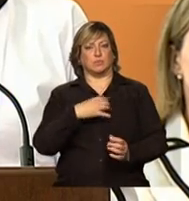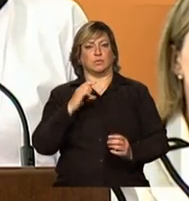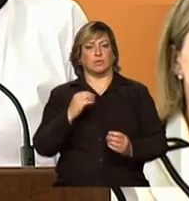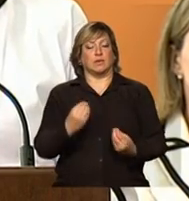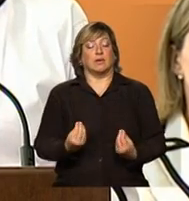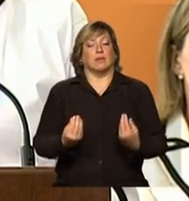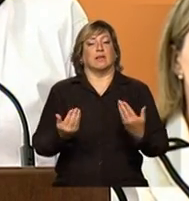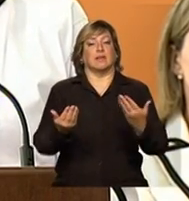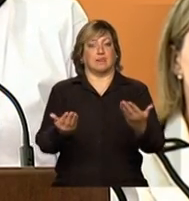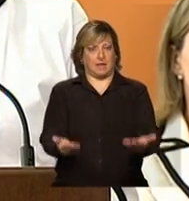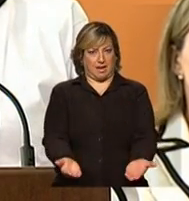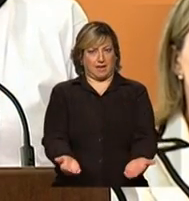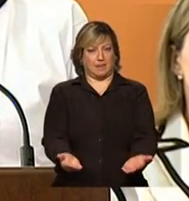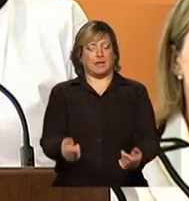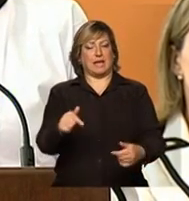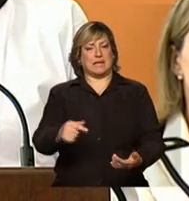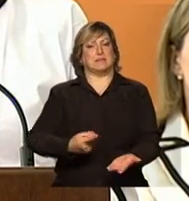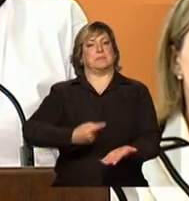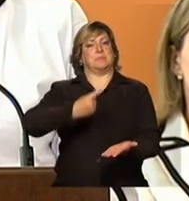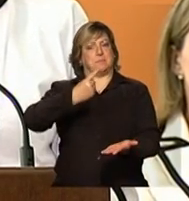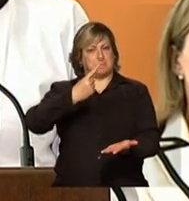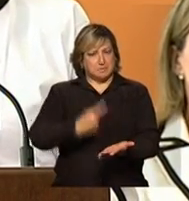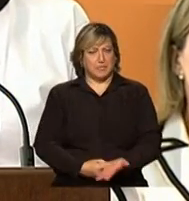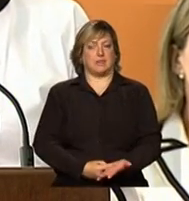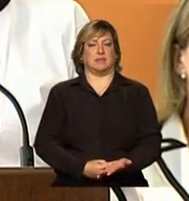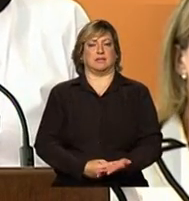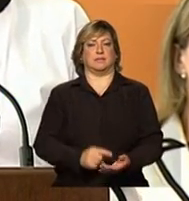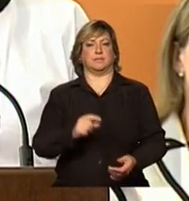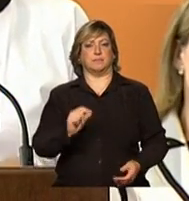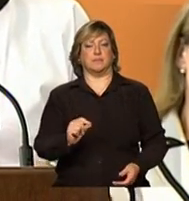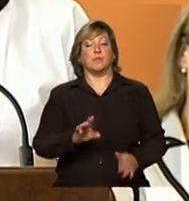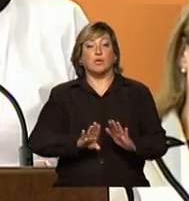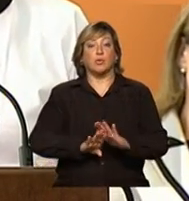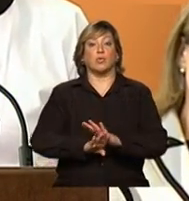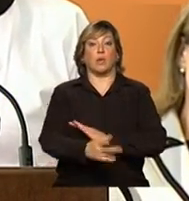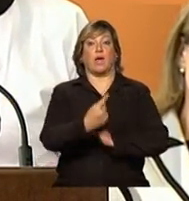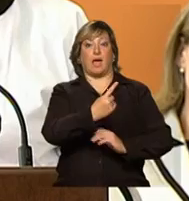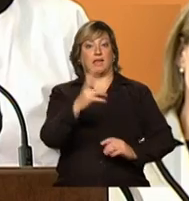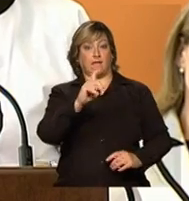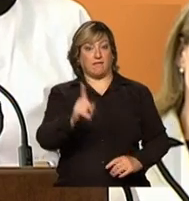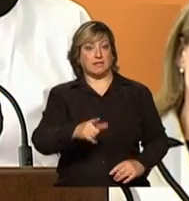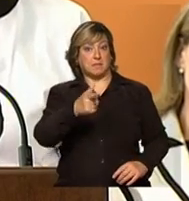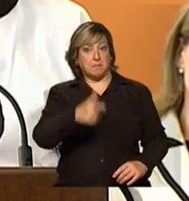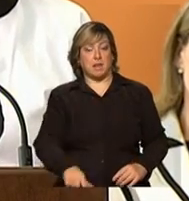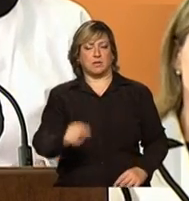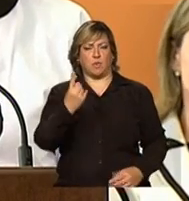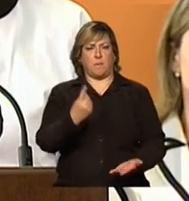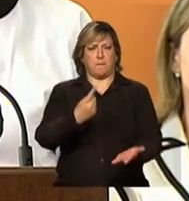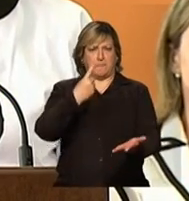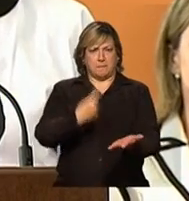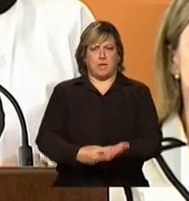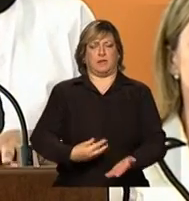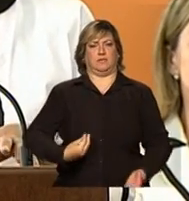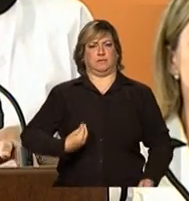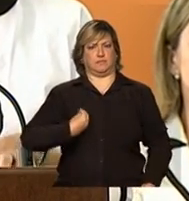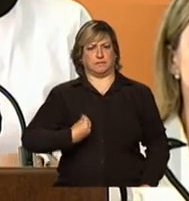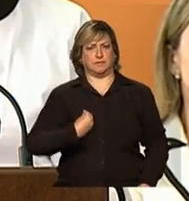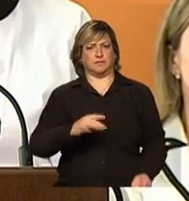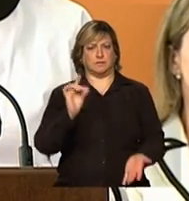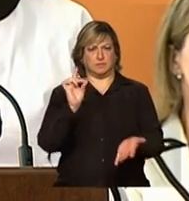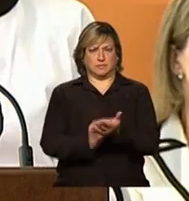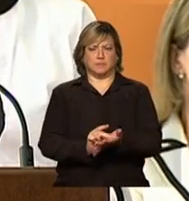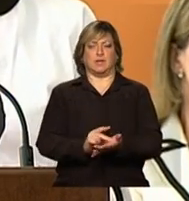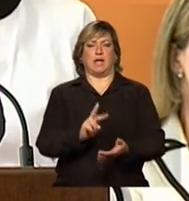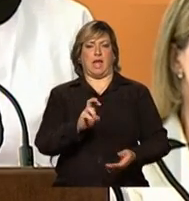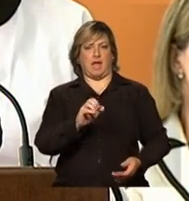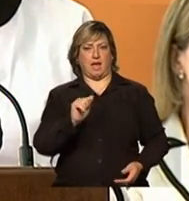levar esse pacto a se tornar cada vez mais um pacto vivo, um pacto